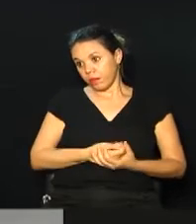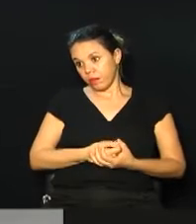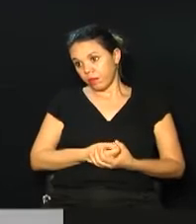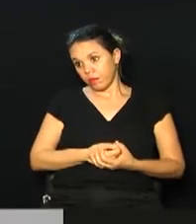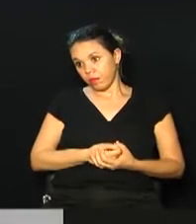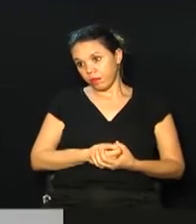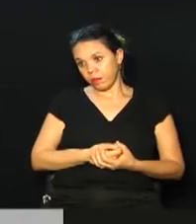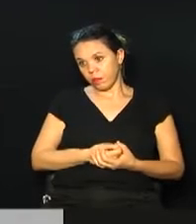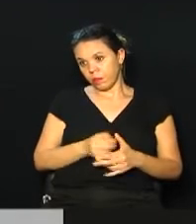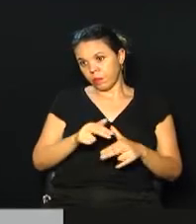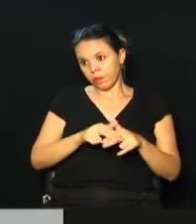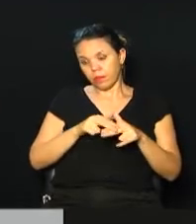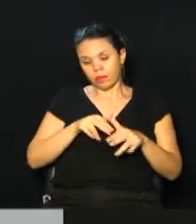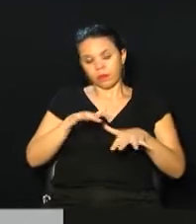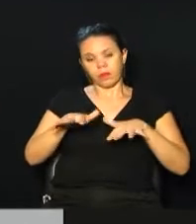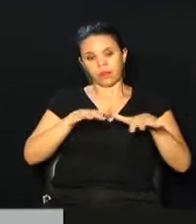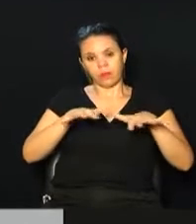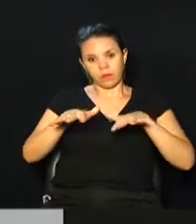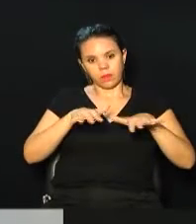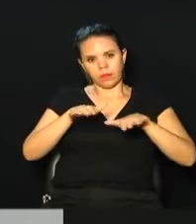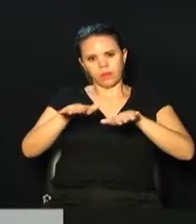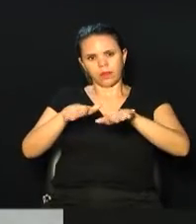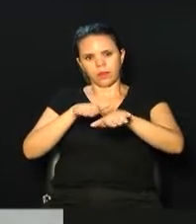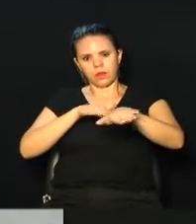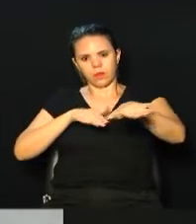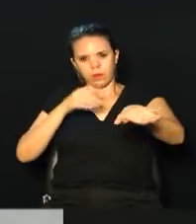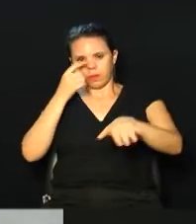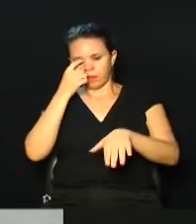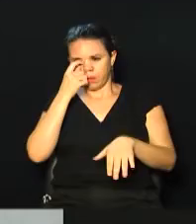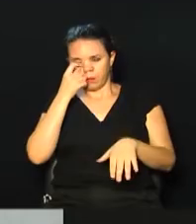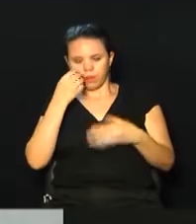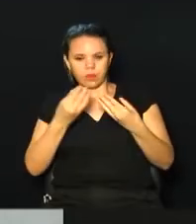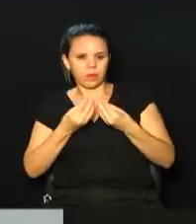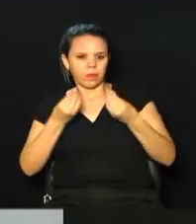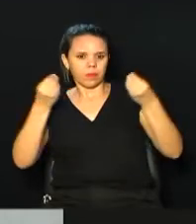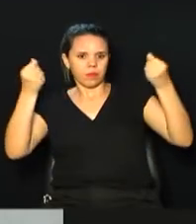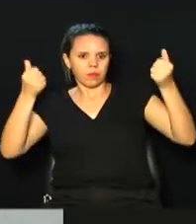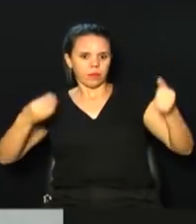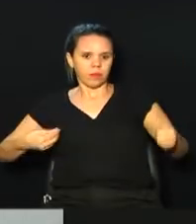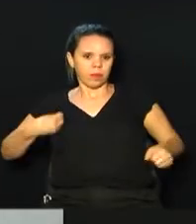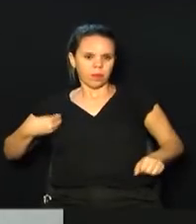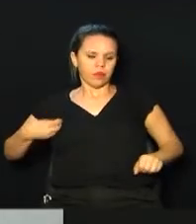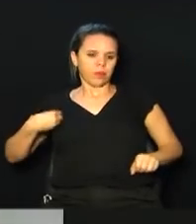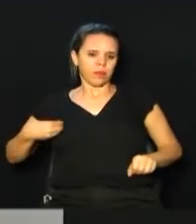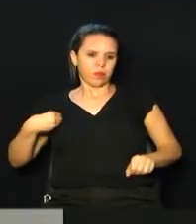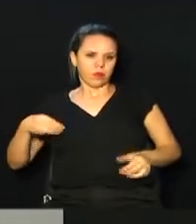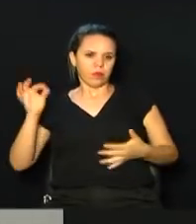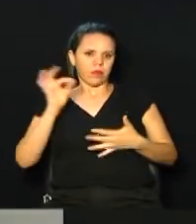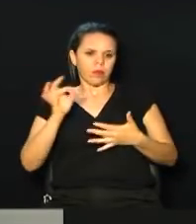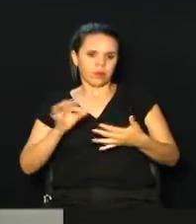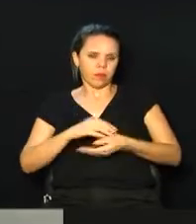Em função da mobilidade, em função da qualidade de vida, etc.